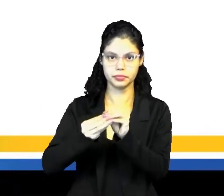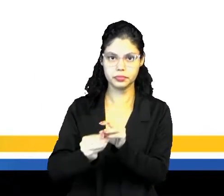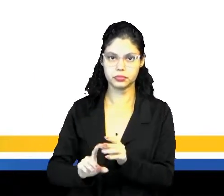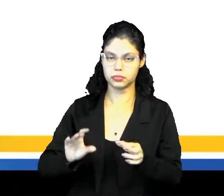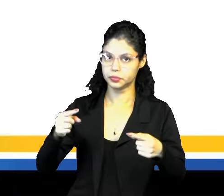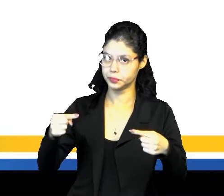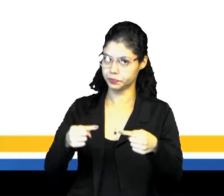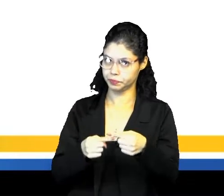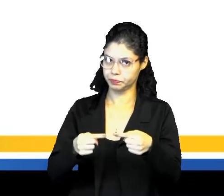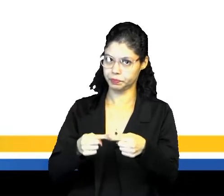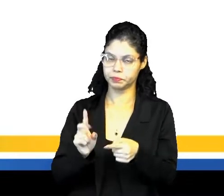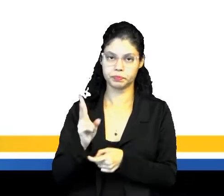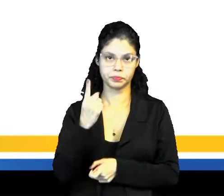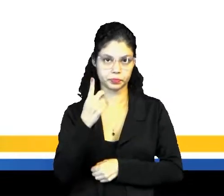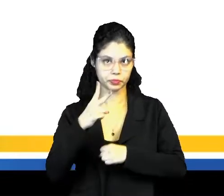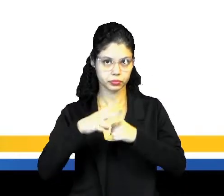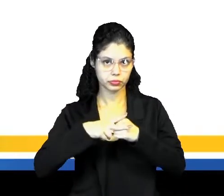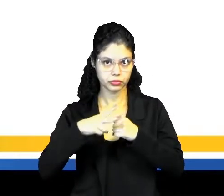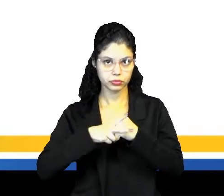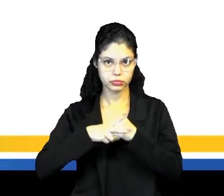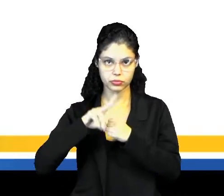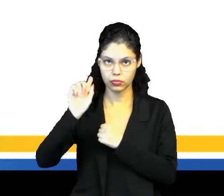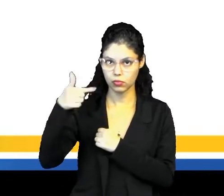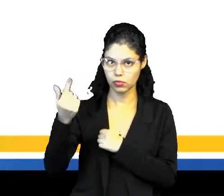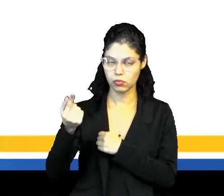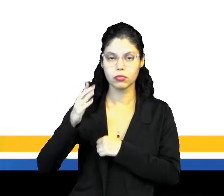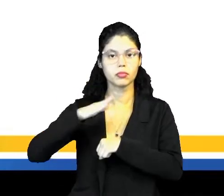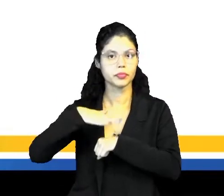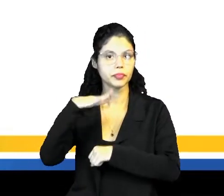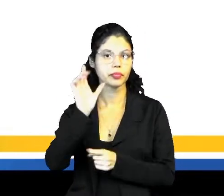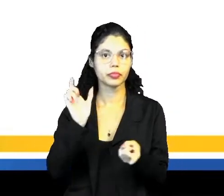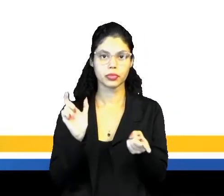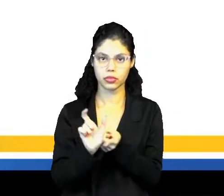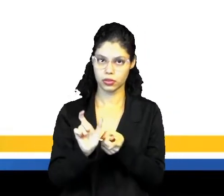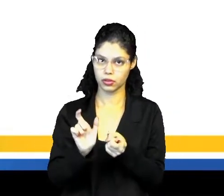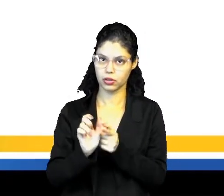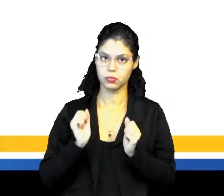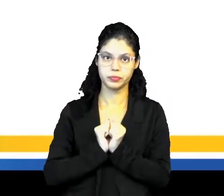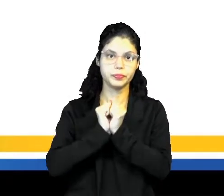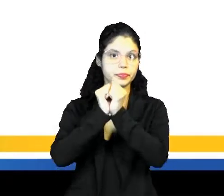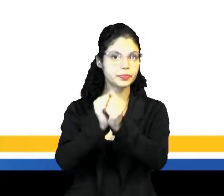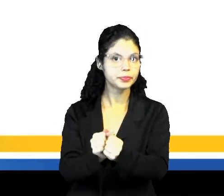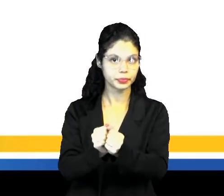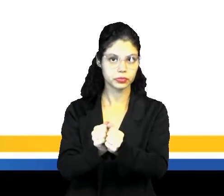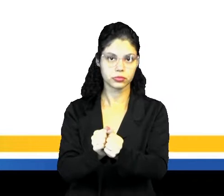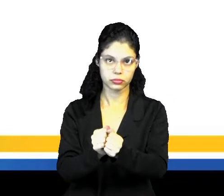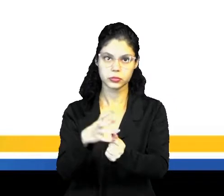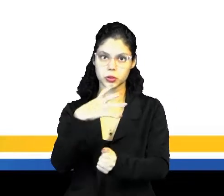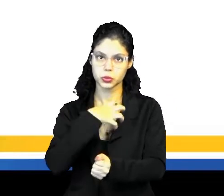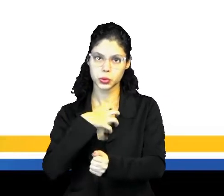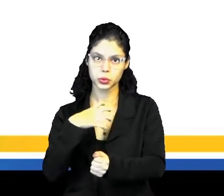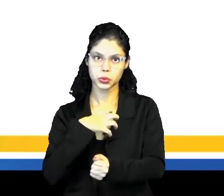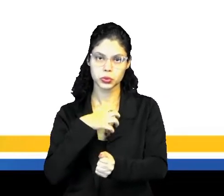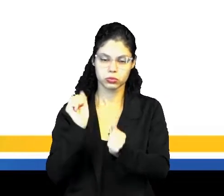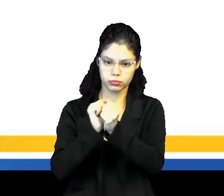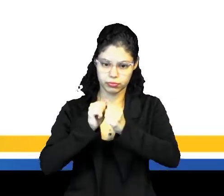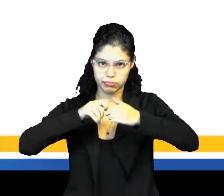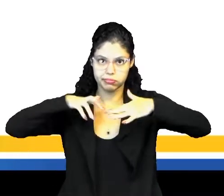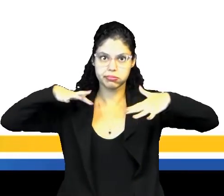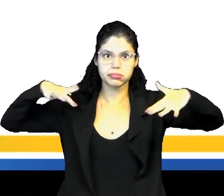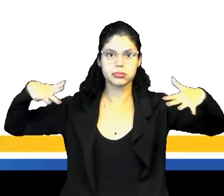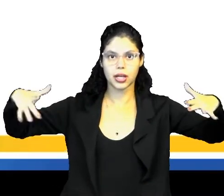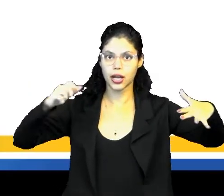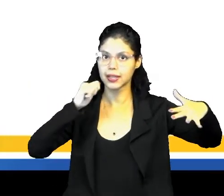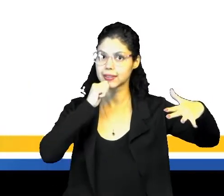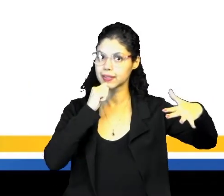é a combinação de um verbo com uma ou mais palavras, que juntas elas dão um sentido mais amplo